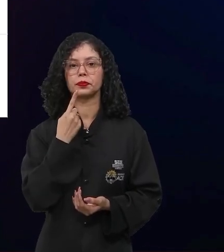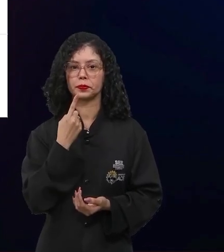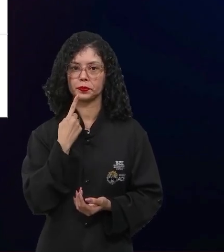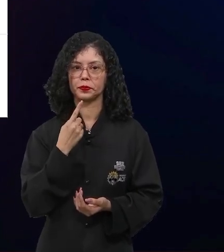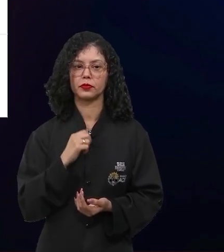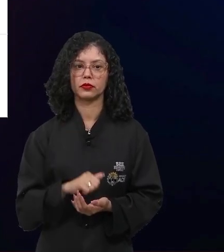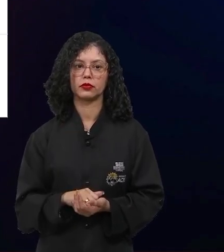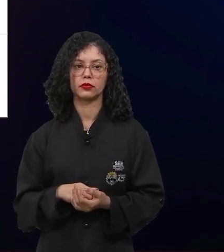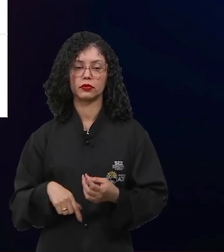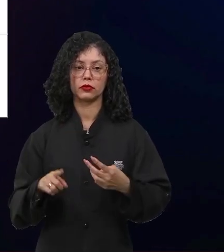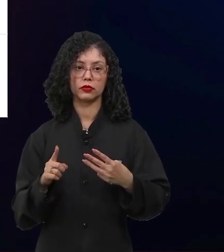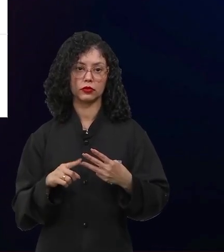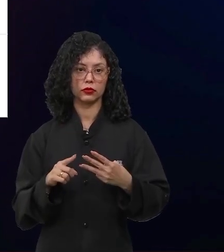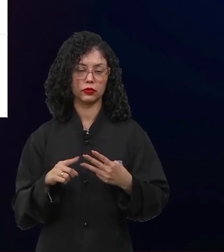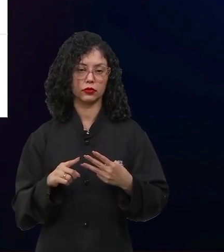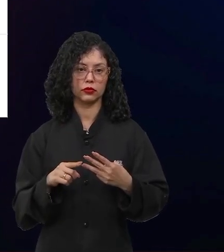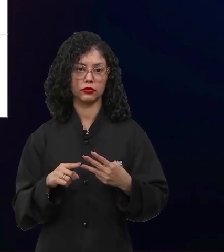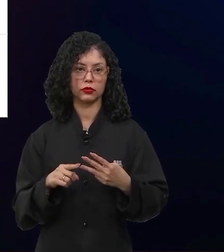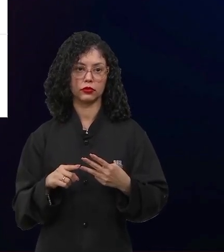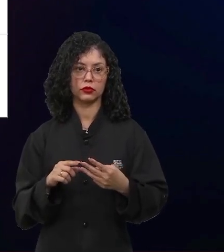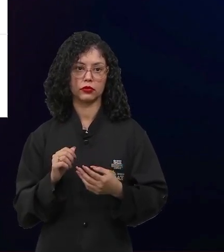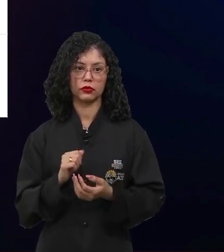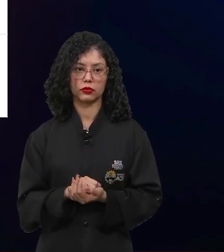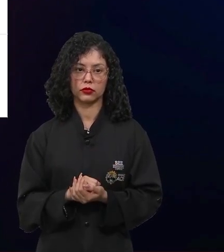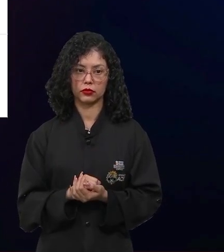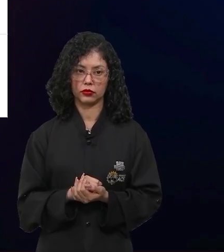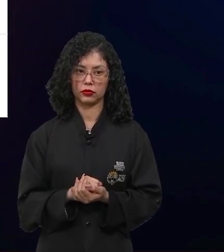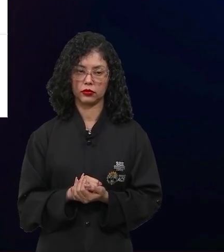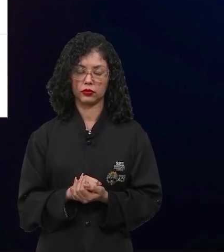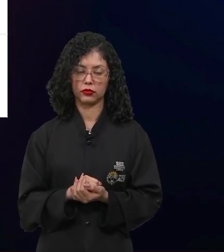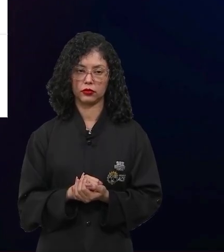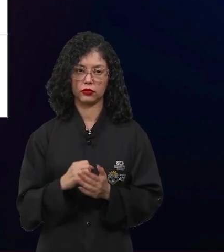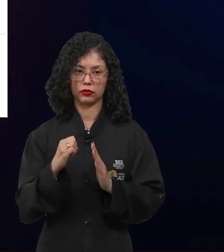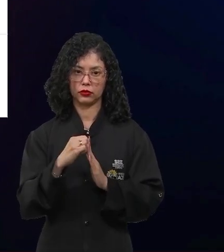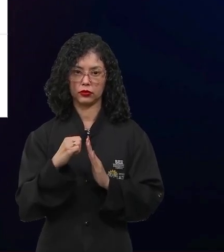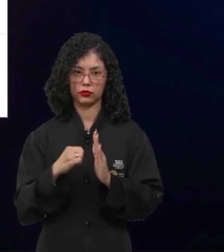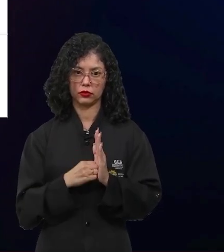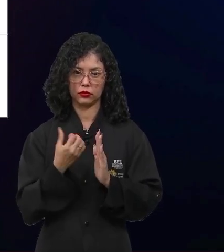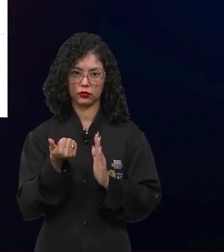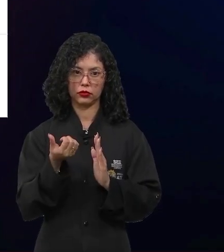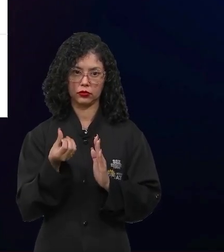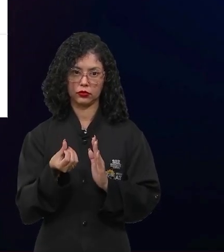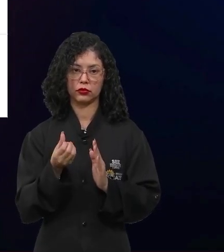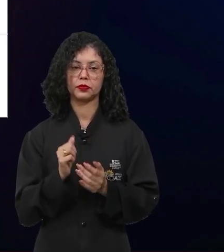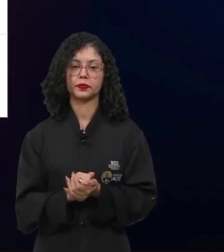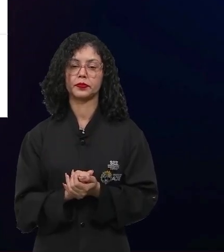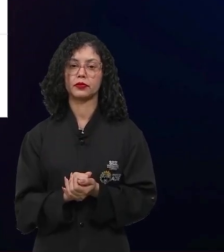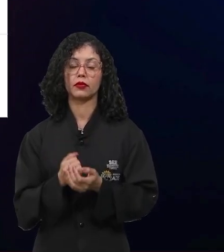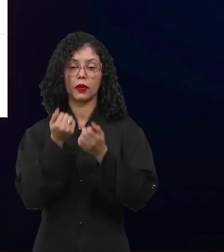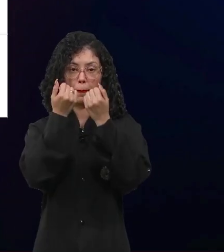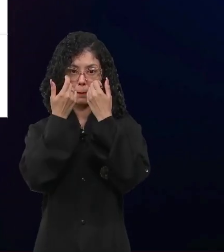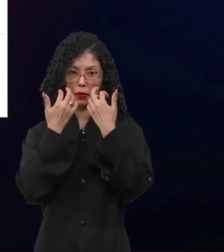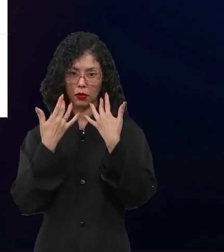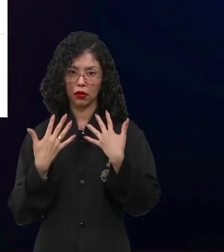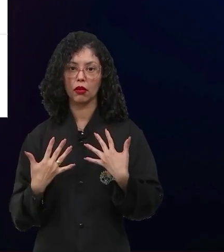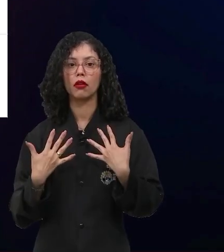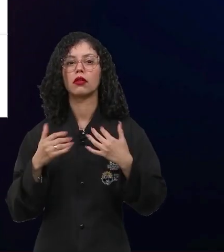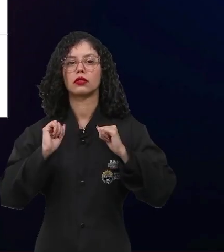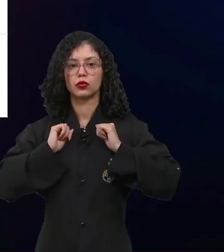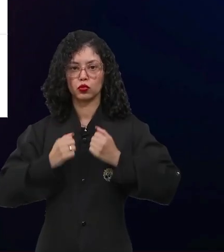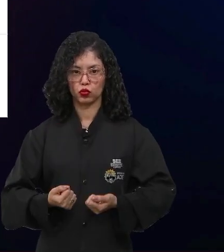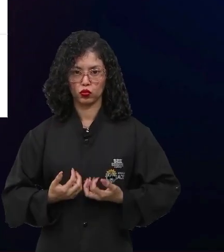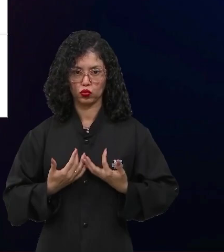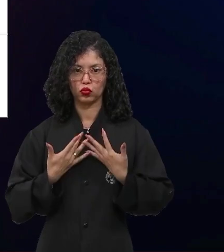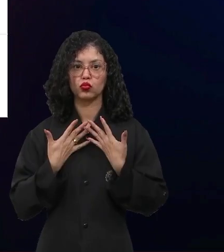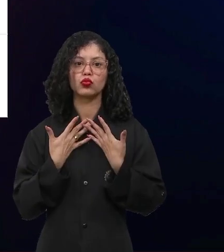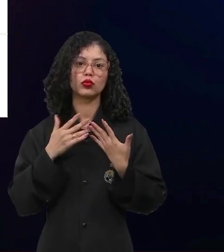as vozes. E a ópera, que é do século XVI, ela já é dramática, traz